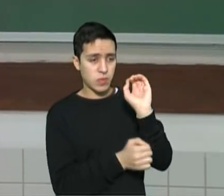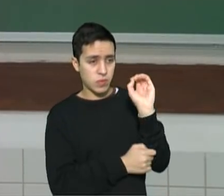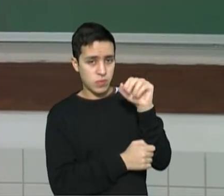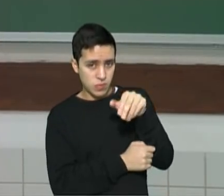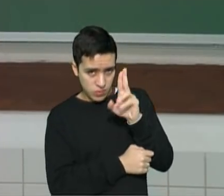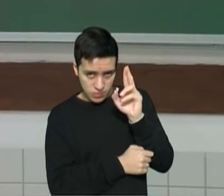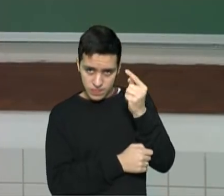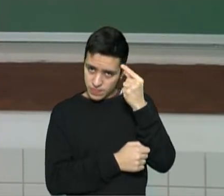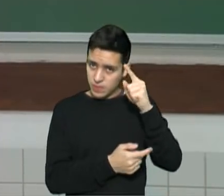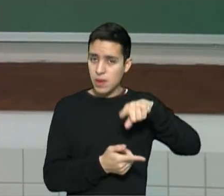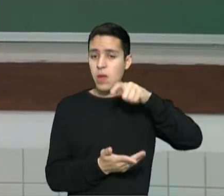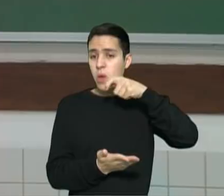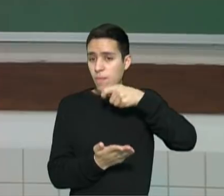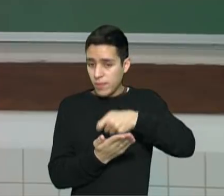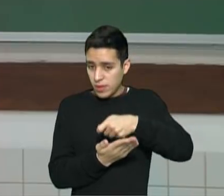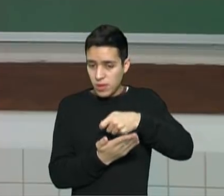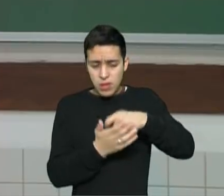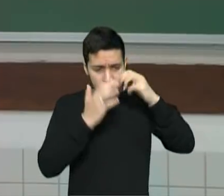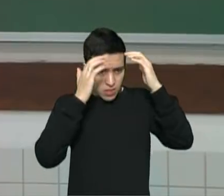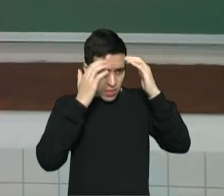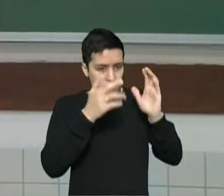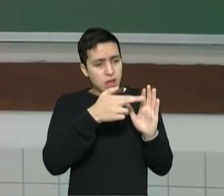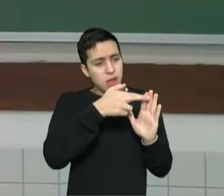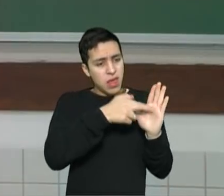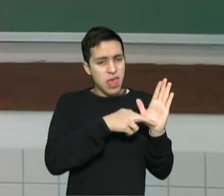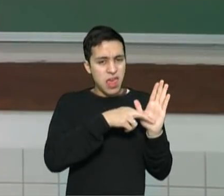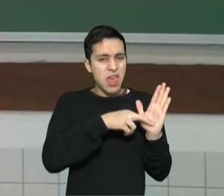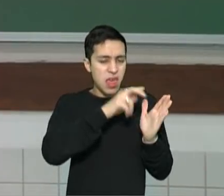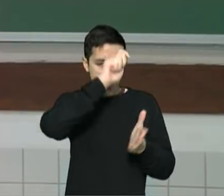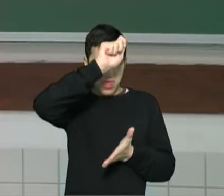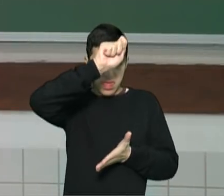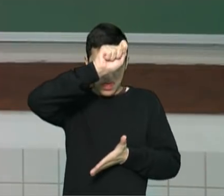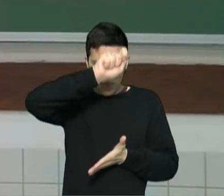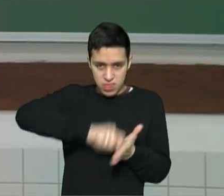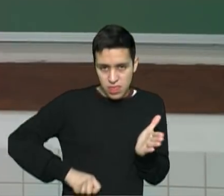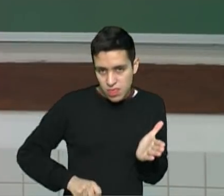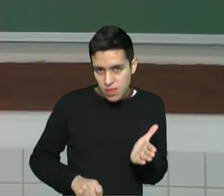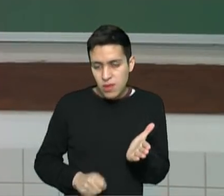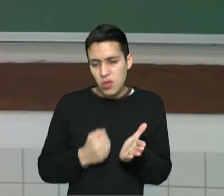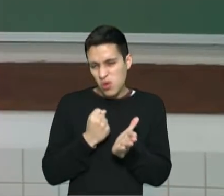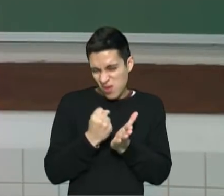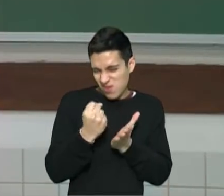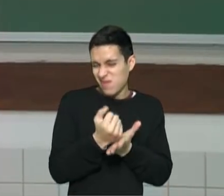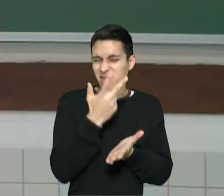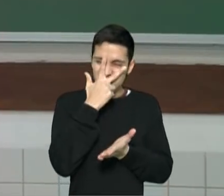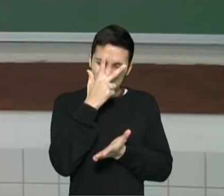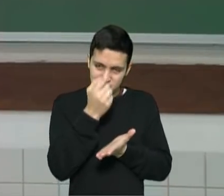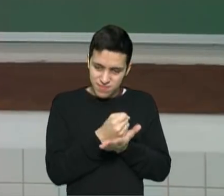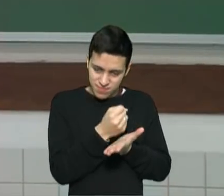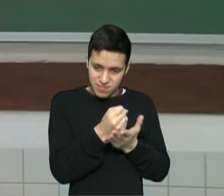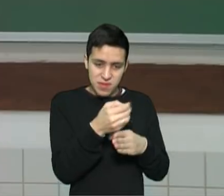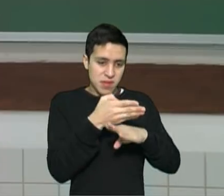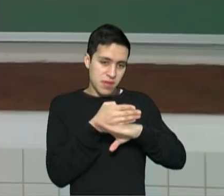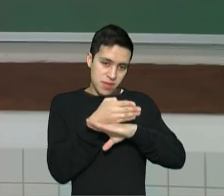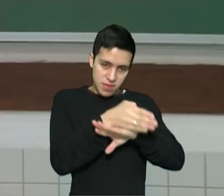A obrigatoriedade do cumprimento da carta, que é a assinatura do contrato, digamos assim, de entrada à ONU.